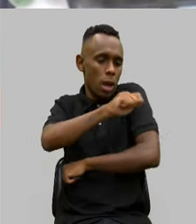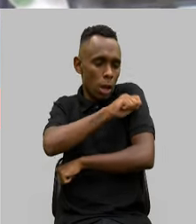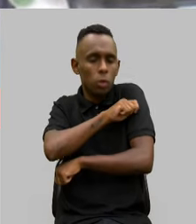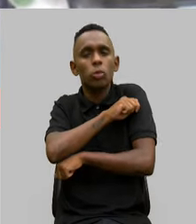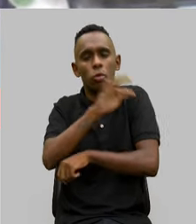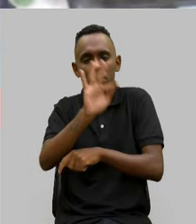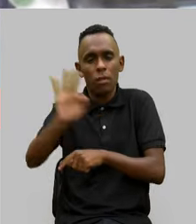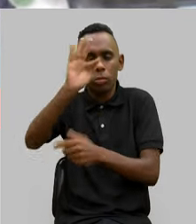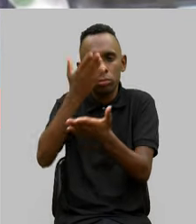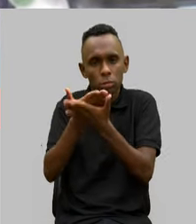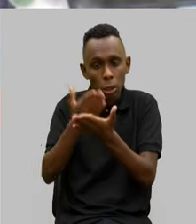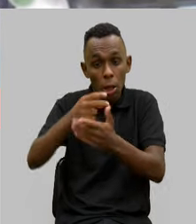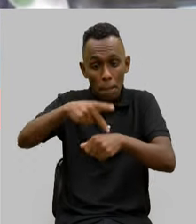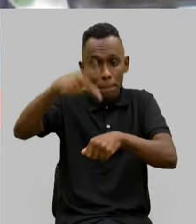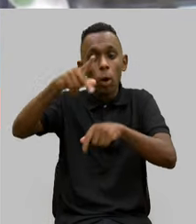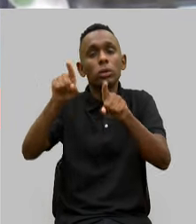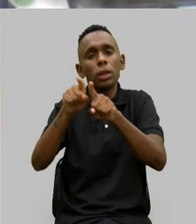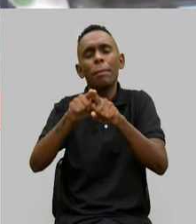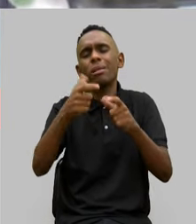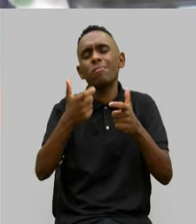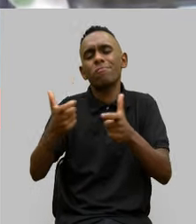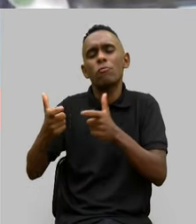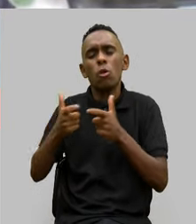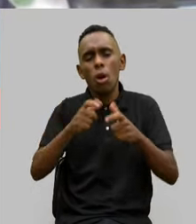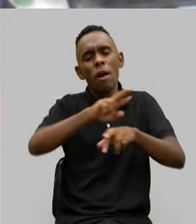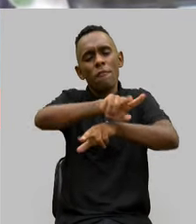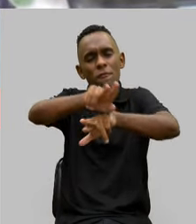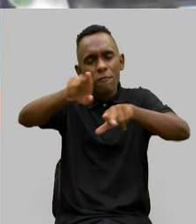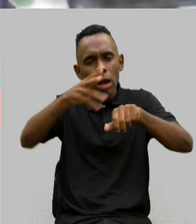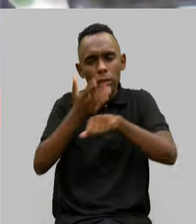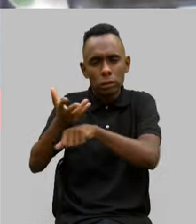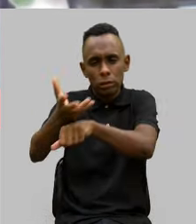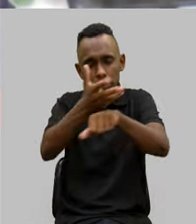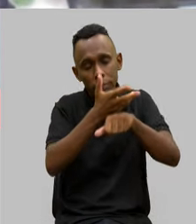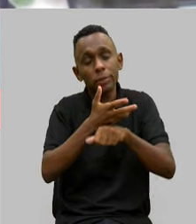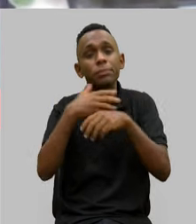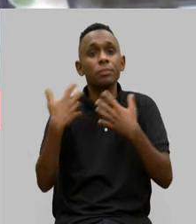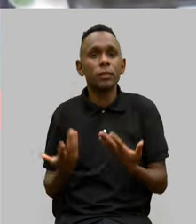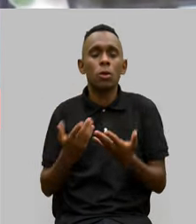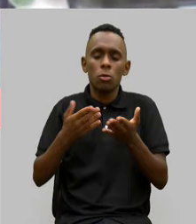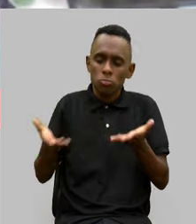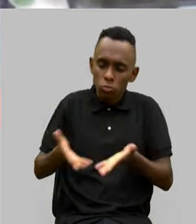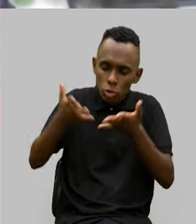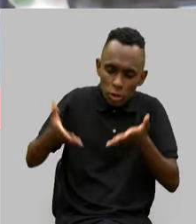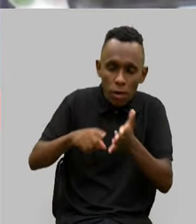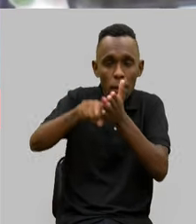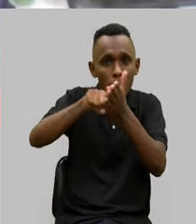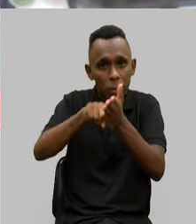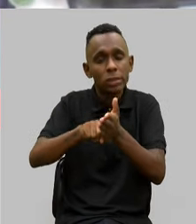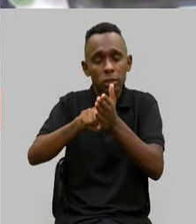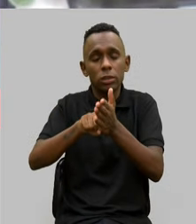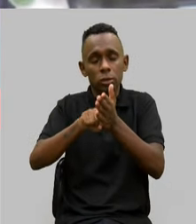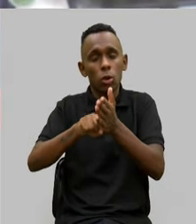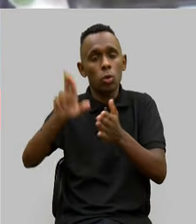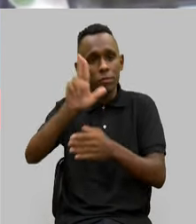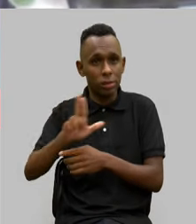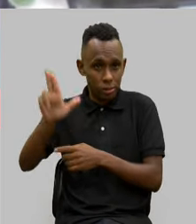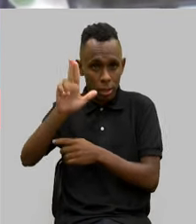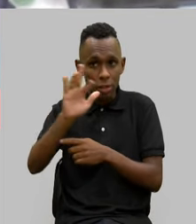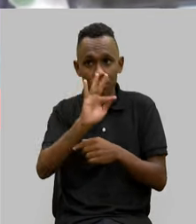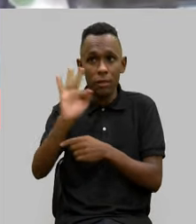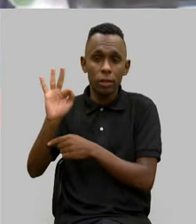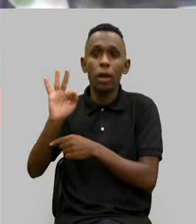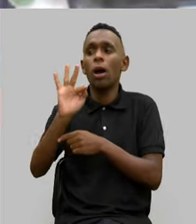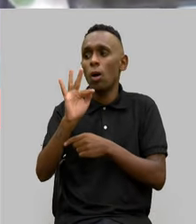pós-graduação de diversas áreas o nosso objetivo é fomentar pesquisas na Universidade Federal de Lavras abrindo